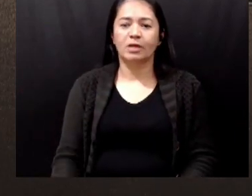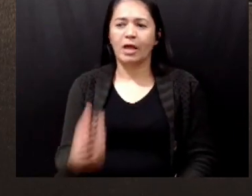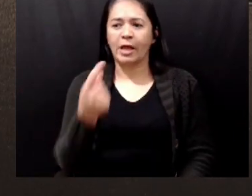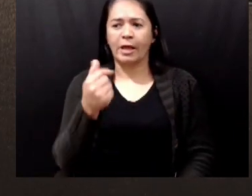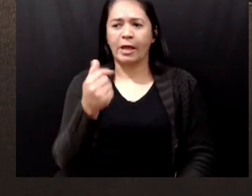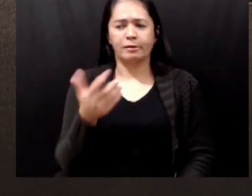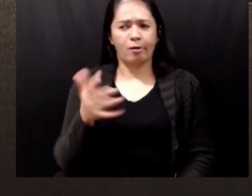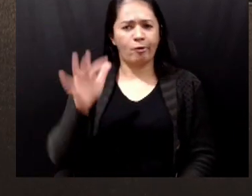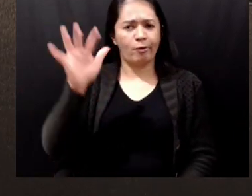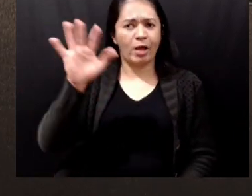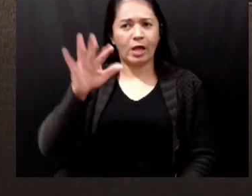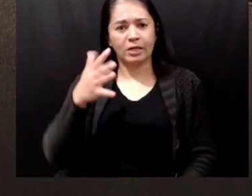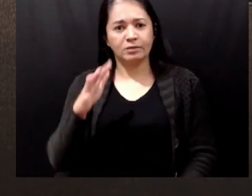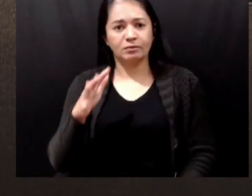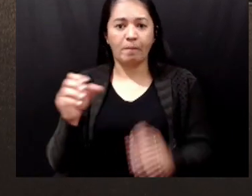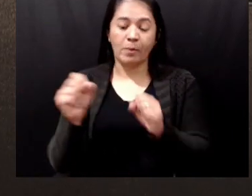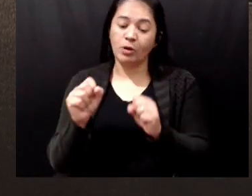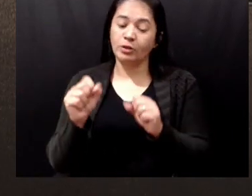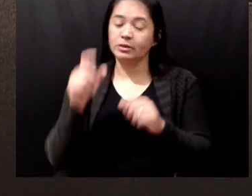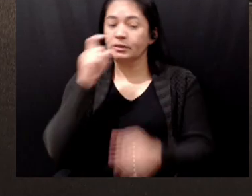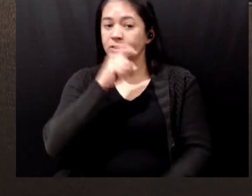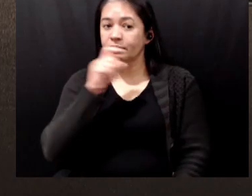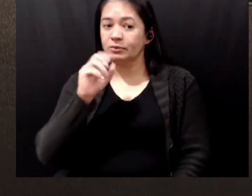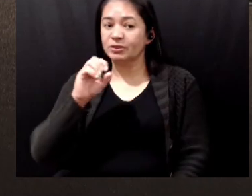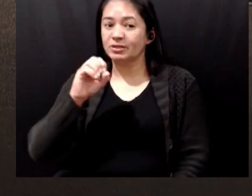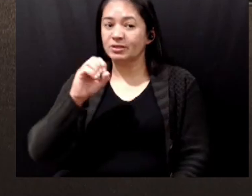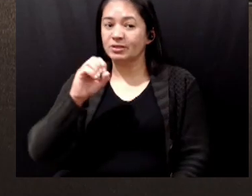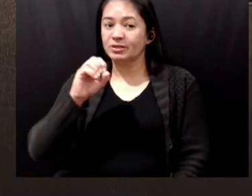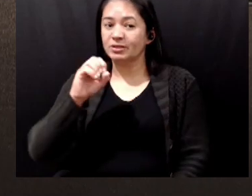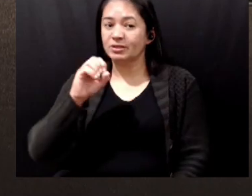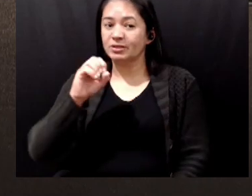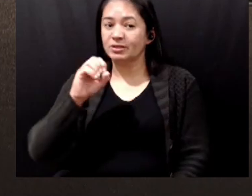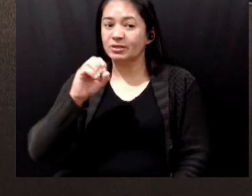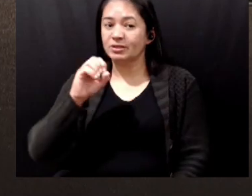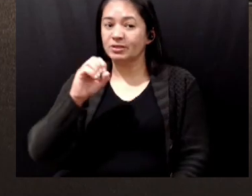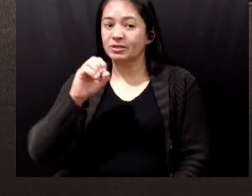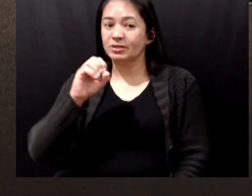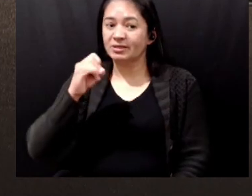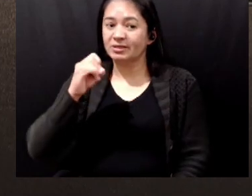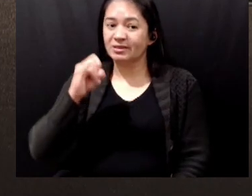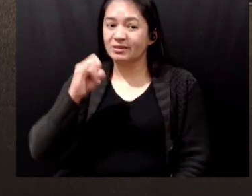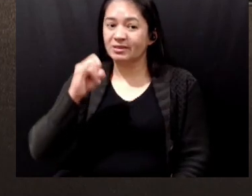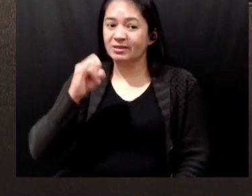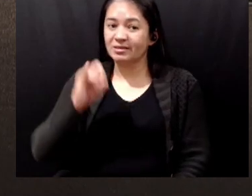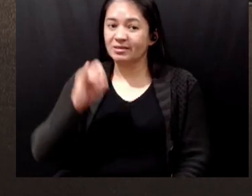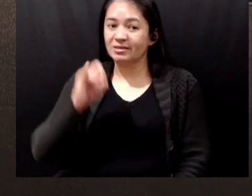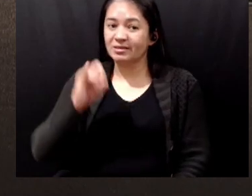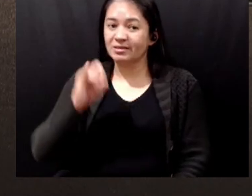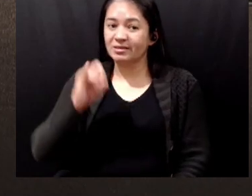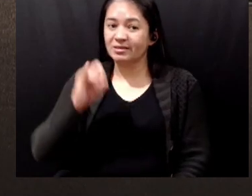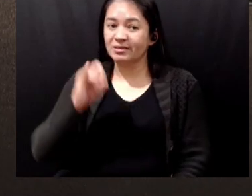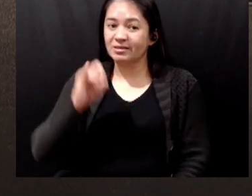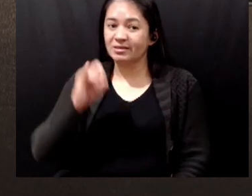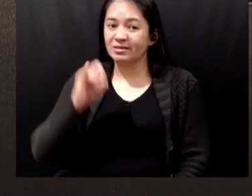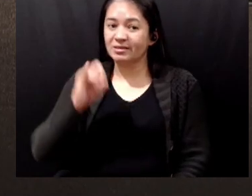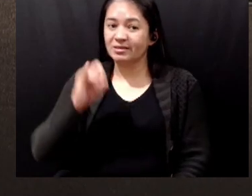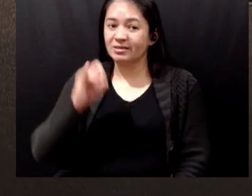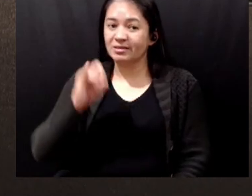pode ser fraudulenta, e quando ela não é fraudulenta, às vezes ela é por um prazo muito curto. Então assim, nossa, tá dando o dobro. Mas quando você